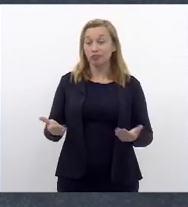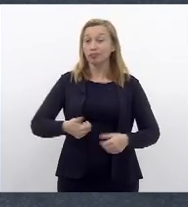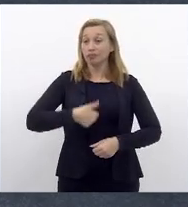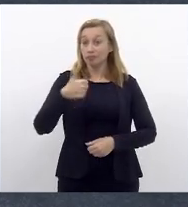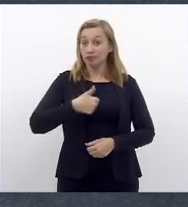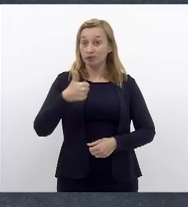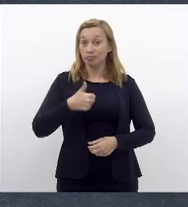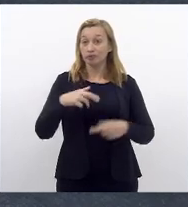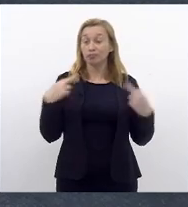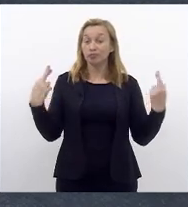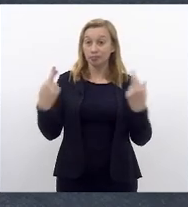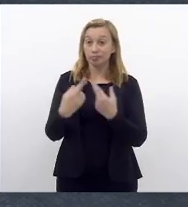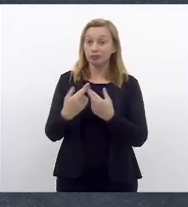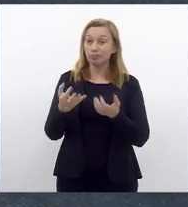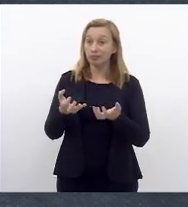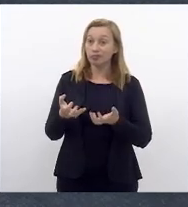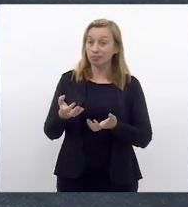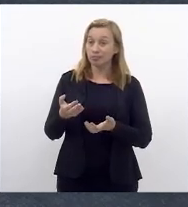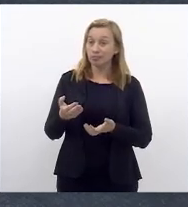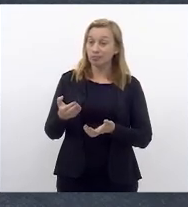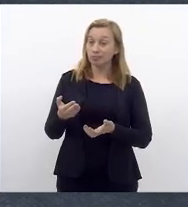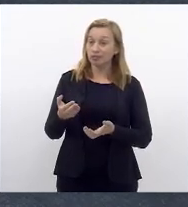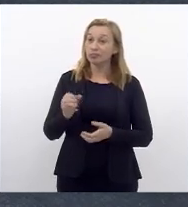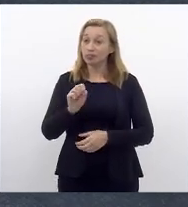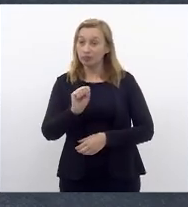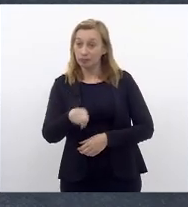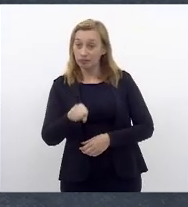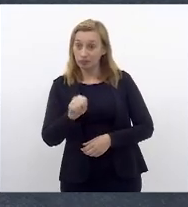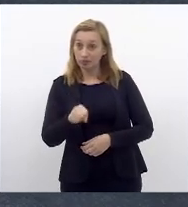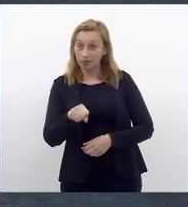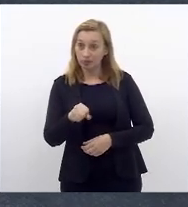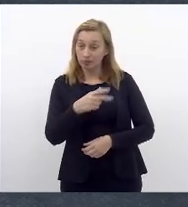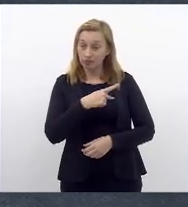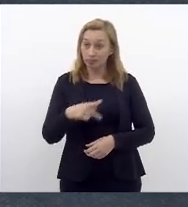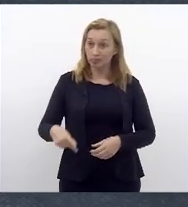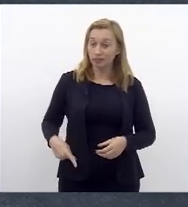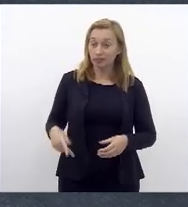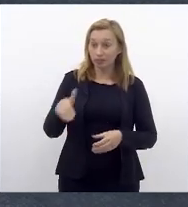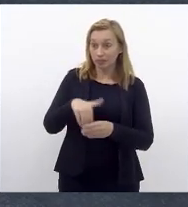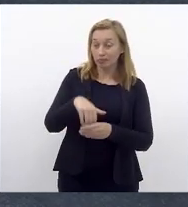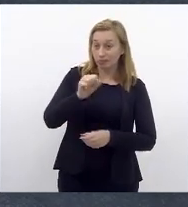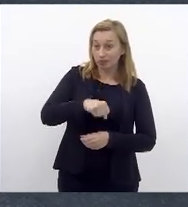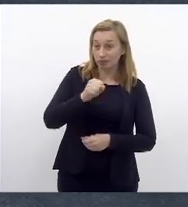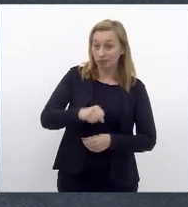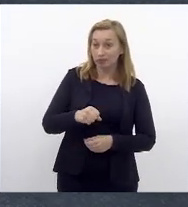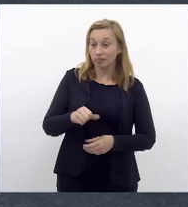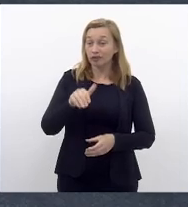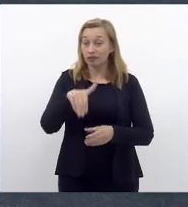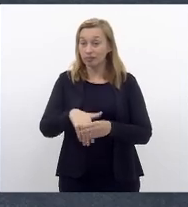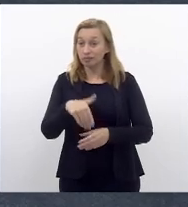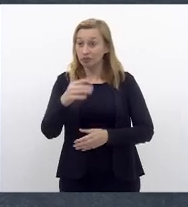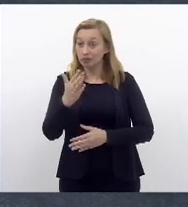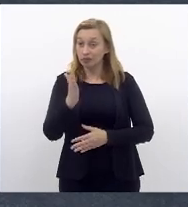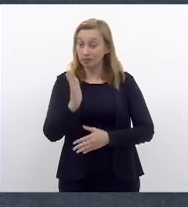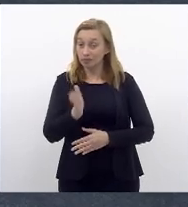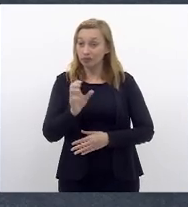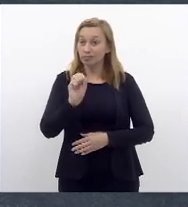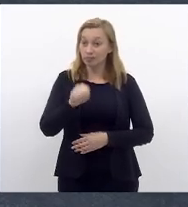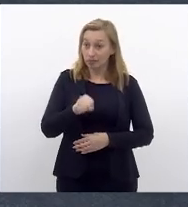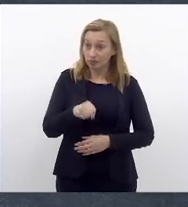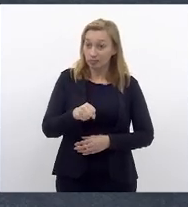primeira sessão, quero que conseguindo sim, se o presidente votou sim. Na segunda, que é agora, voto